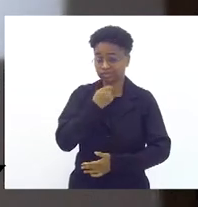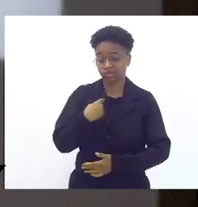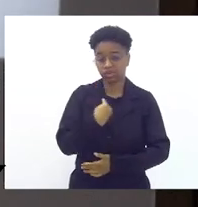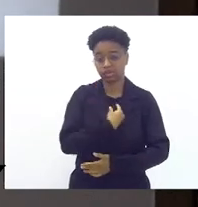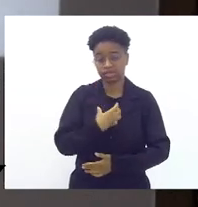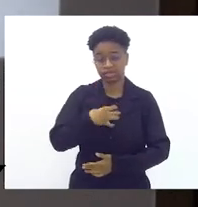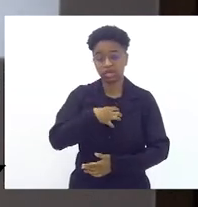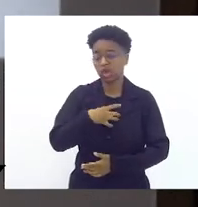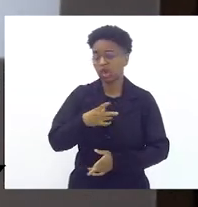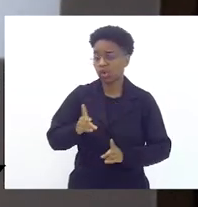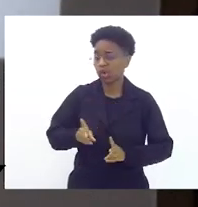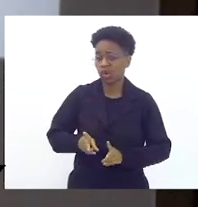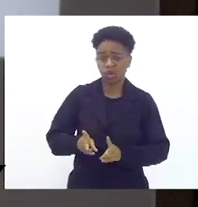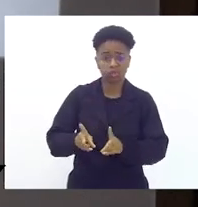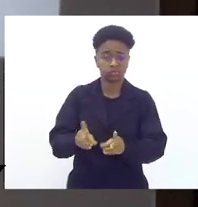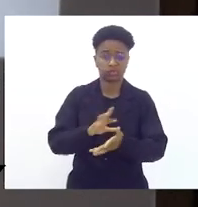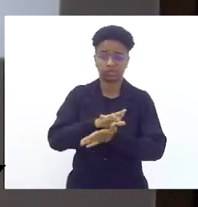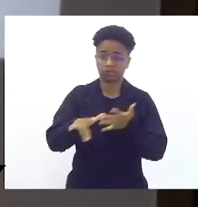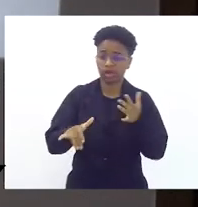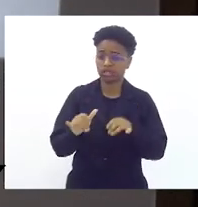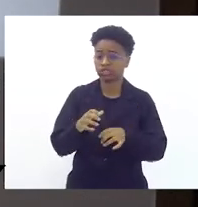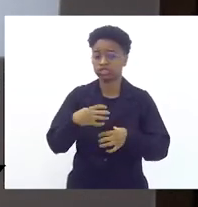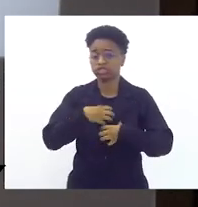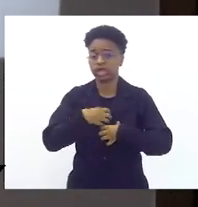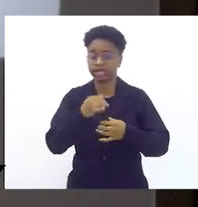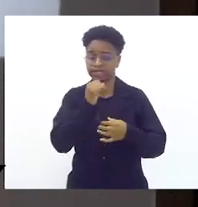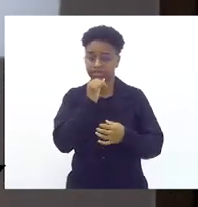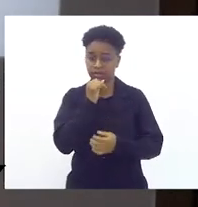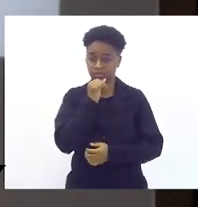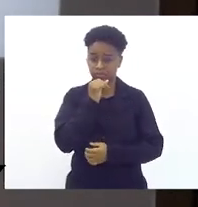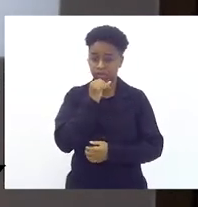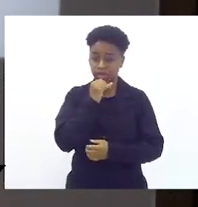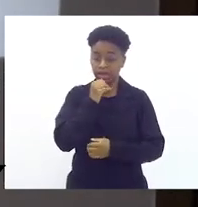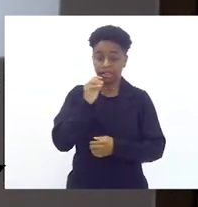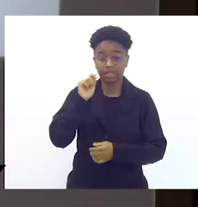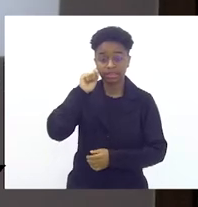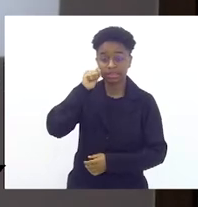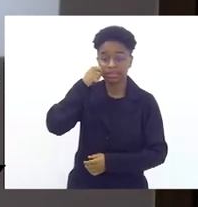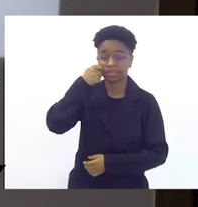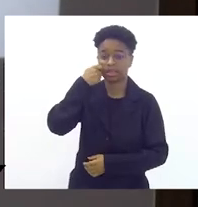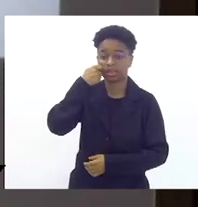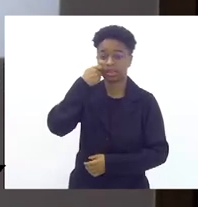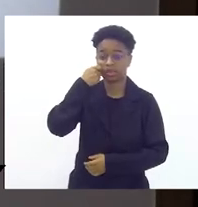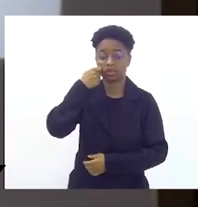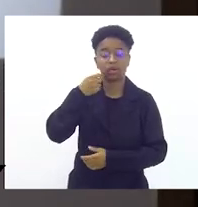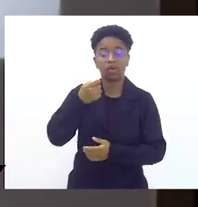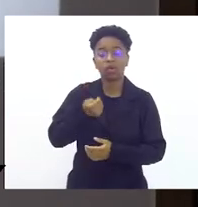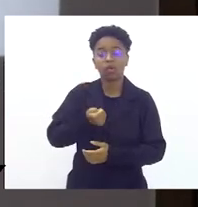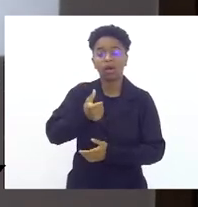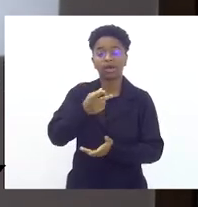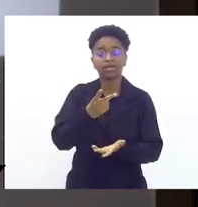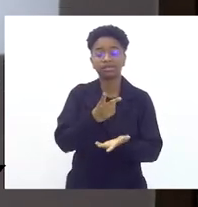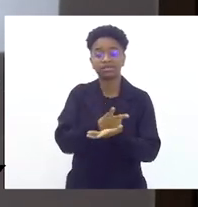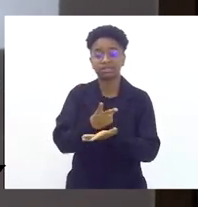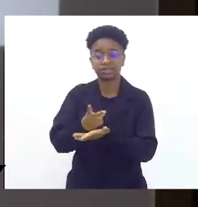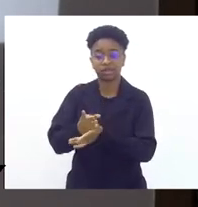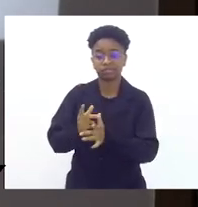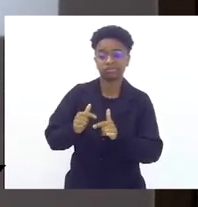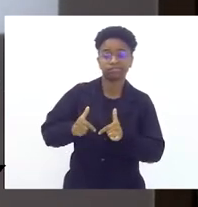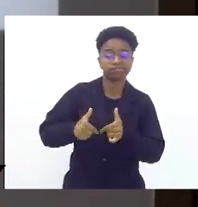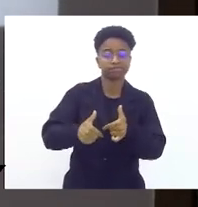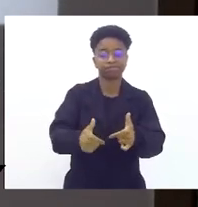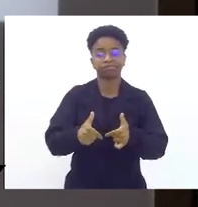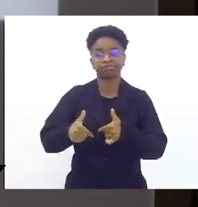sob diversas formas por exemplo negros e pardos são quase sempre alvos das intervenções